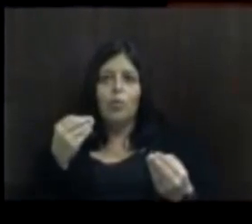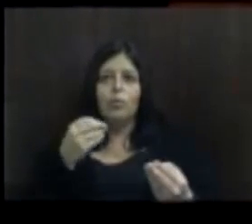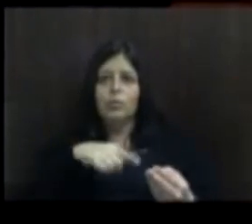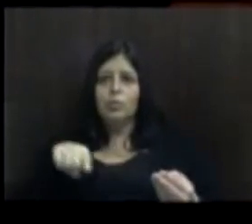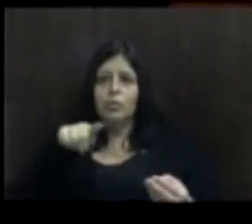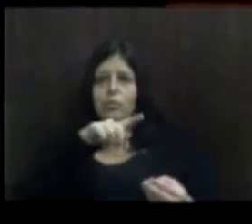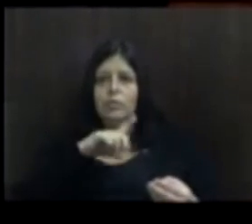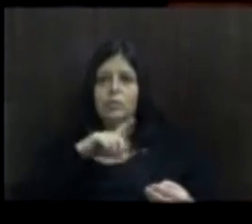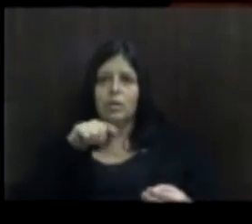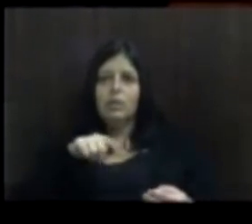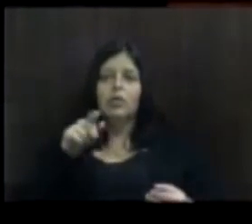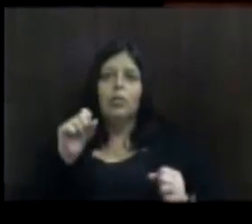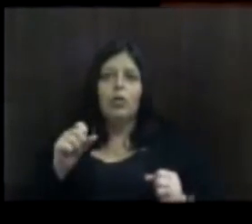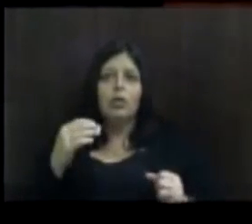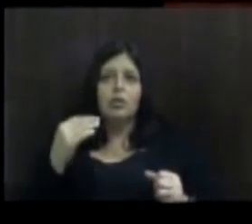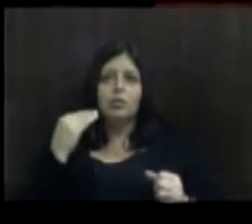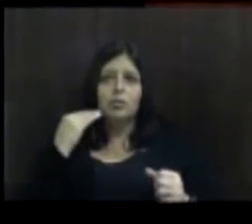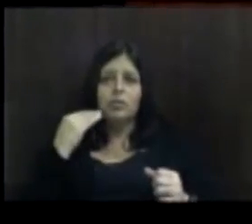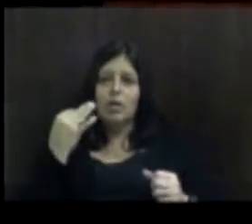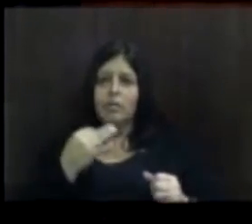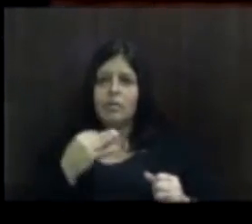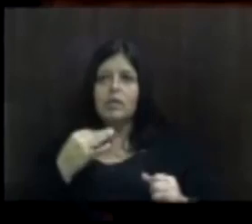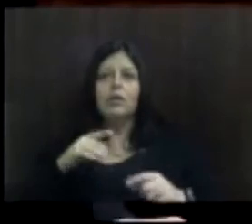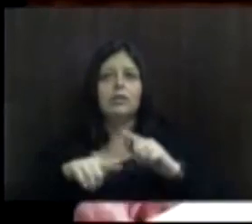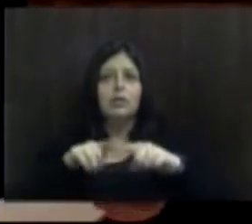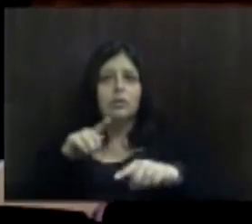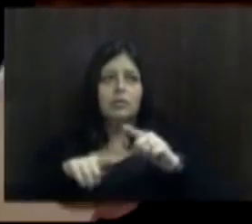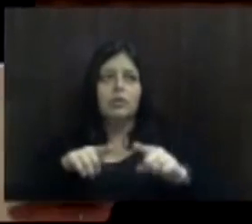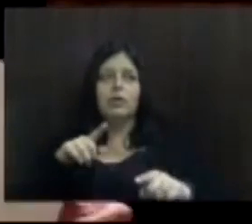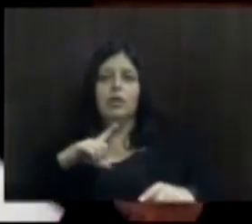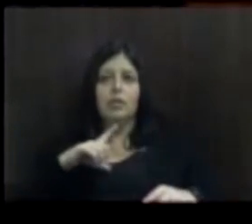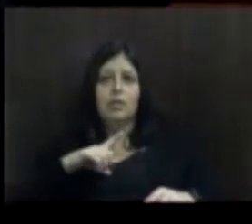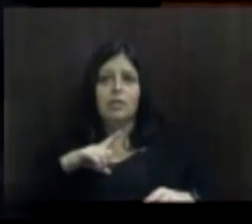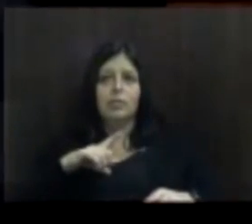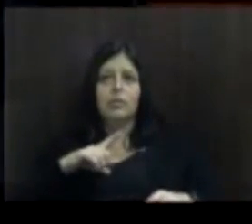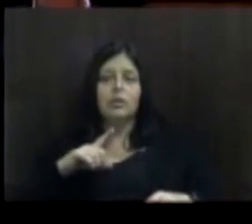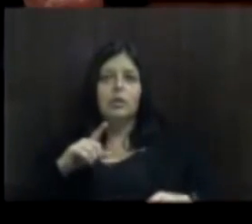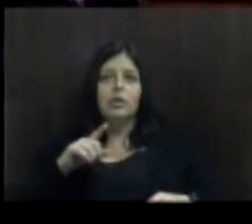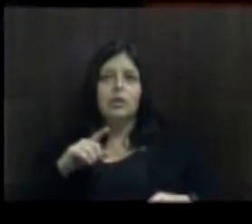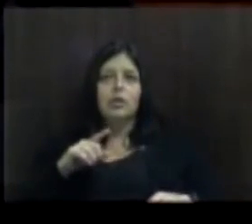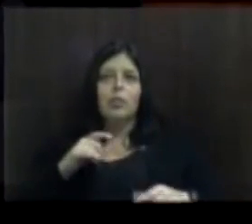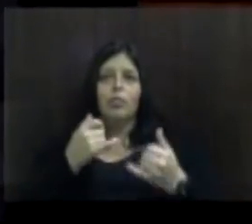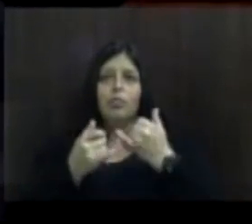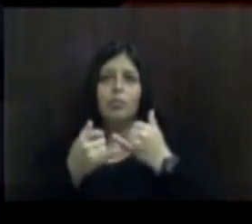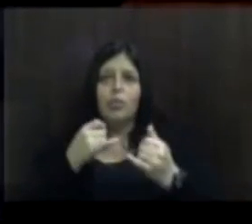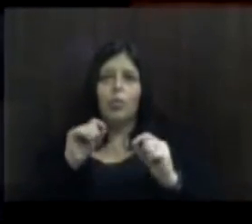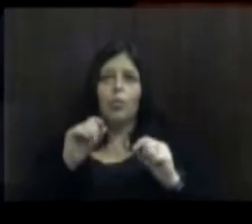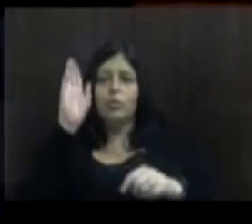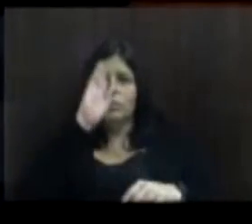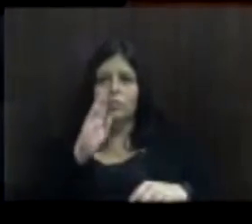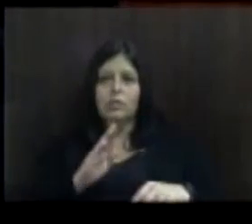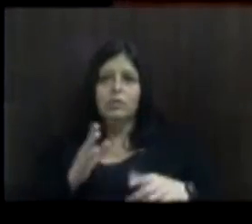aqui e tu pode ser eficiente o que nós devos ser eficientes nas atividades que temos nesse sentido Por exemplo quando o